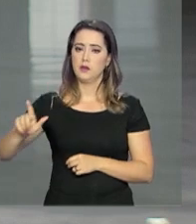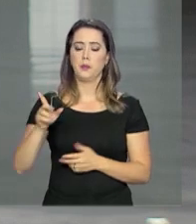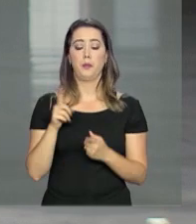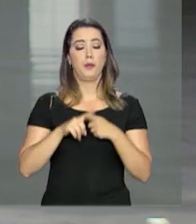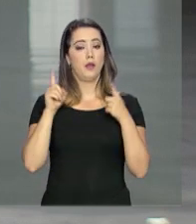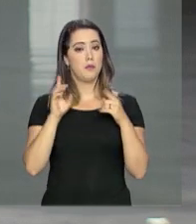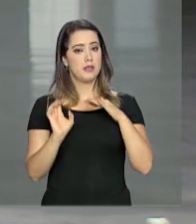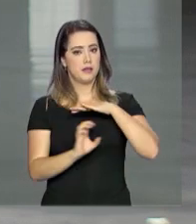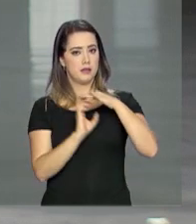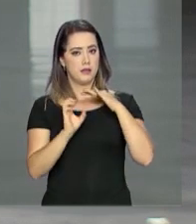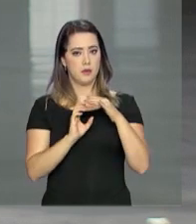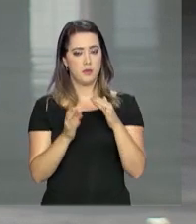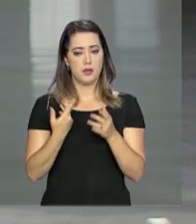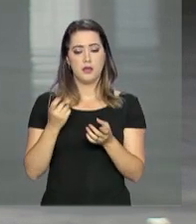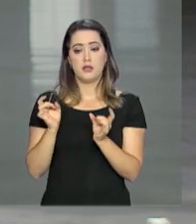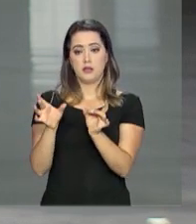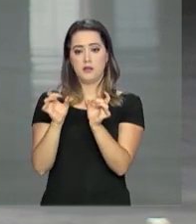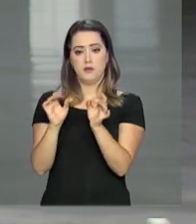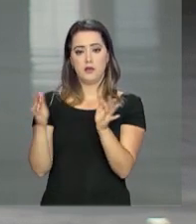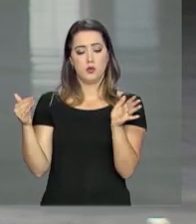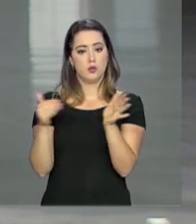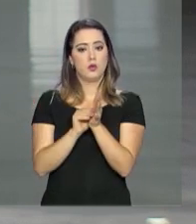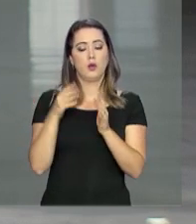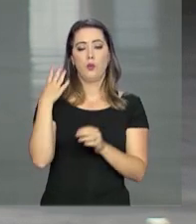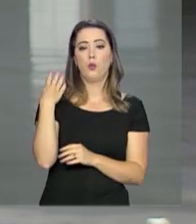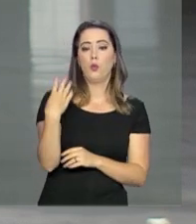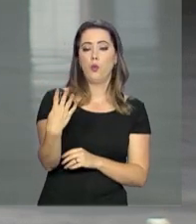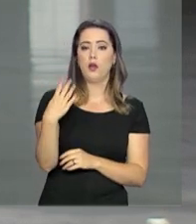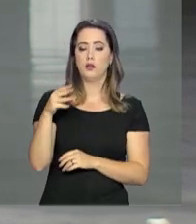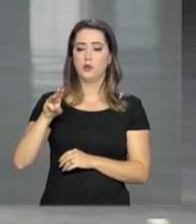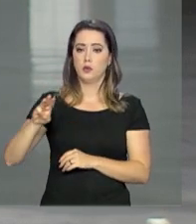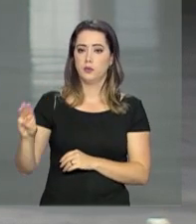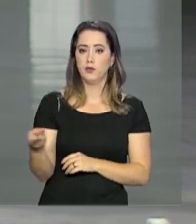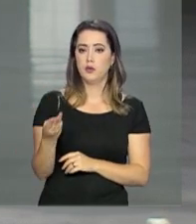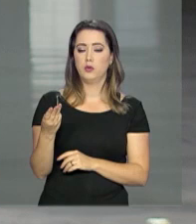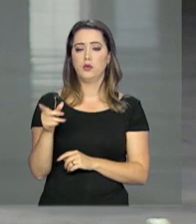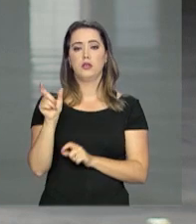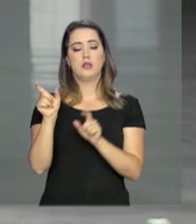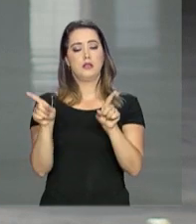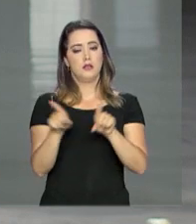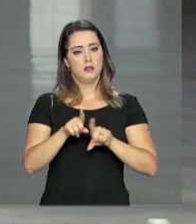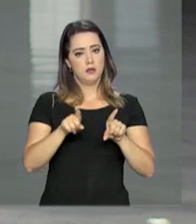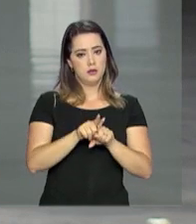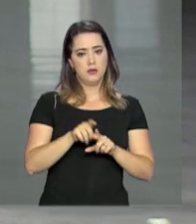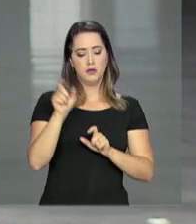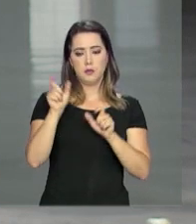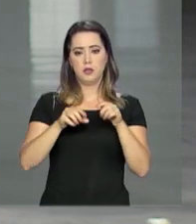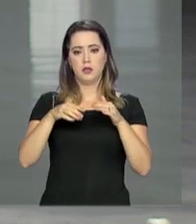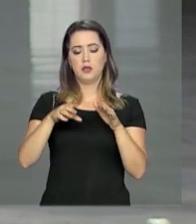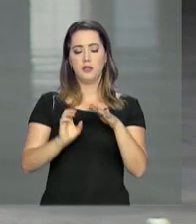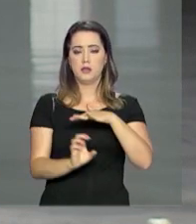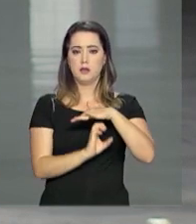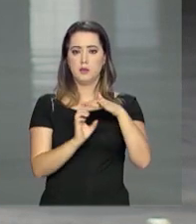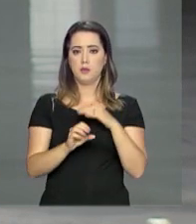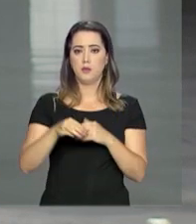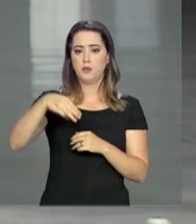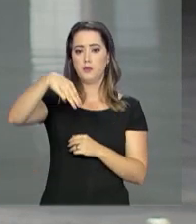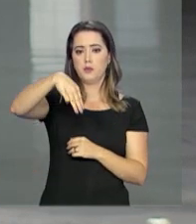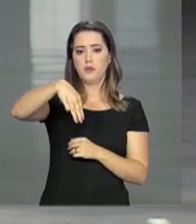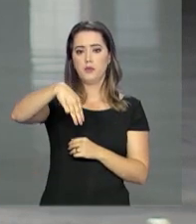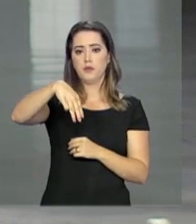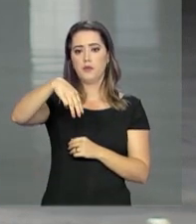quatro milhões e oitocentos mil reais por ano e os microempreendedores individuais os mei